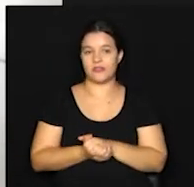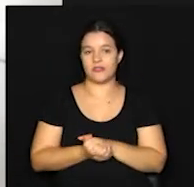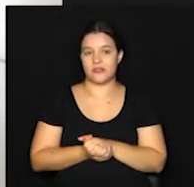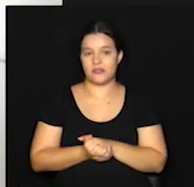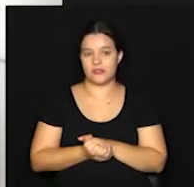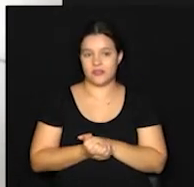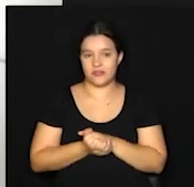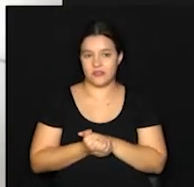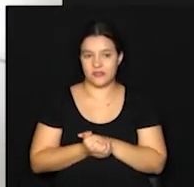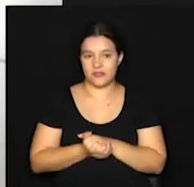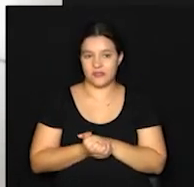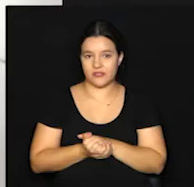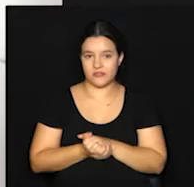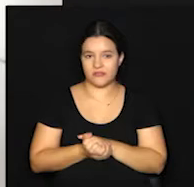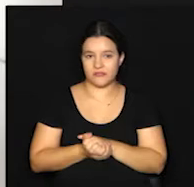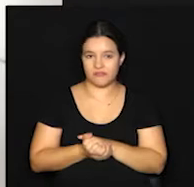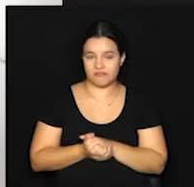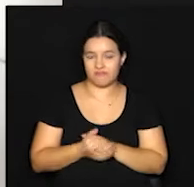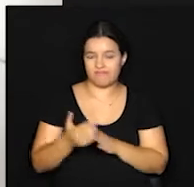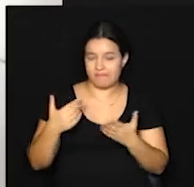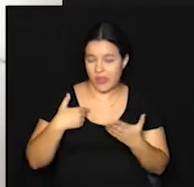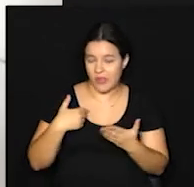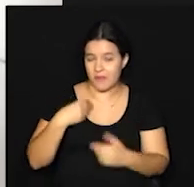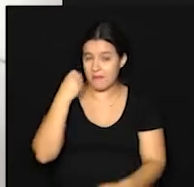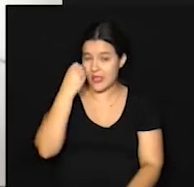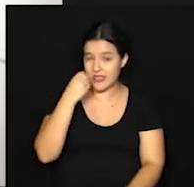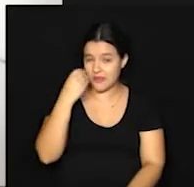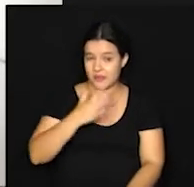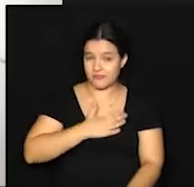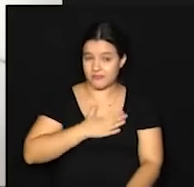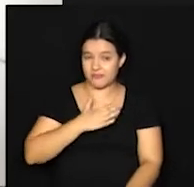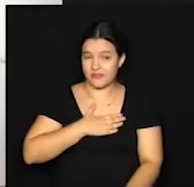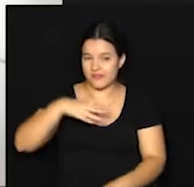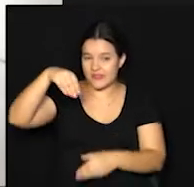de dentro de uma relação desse